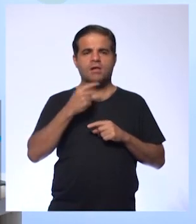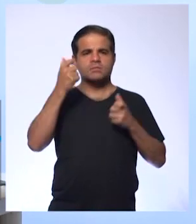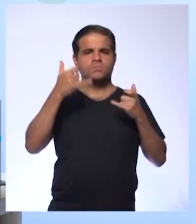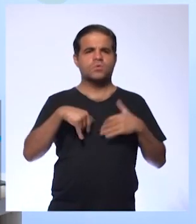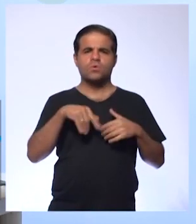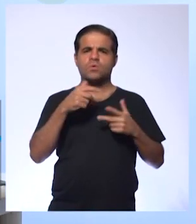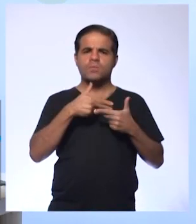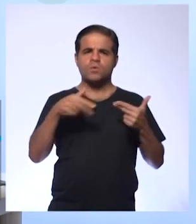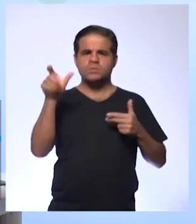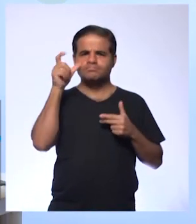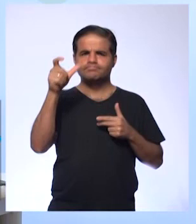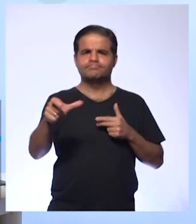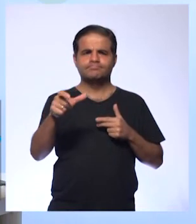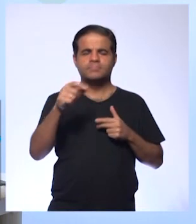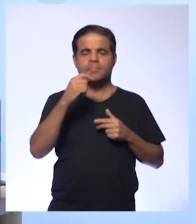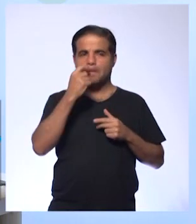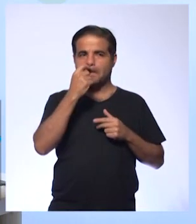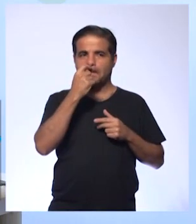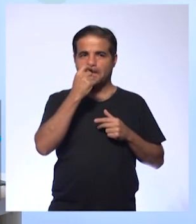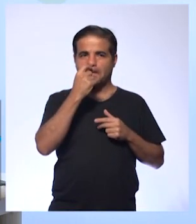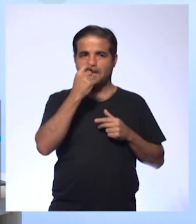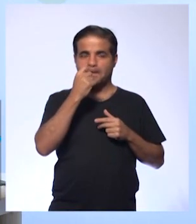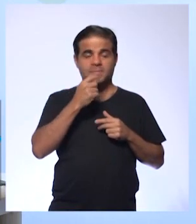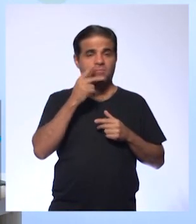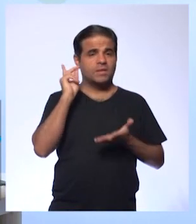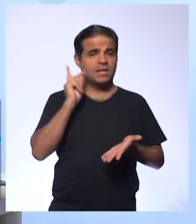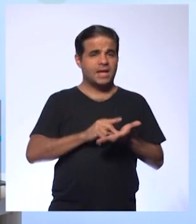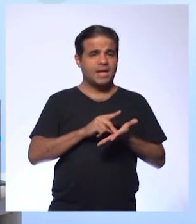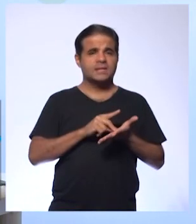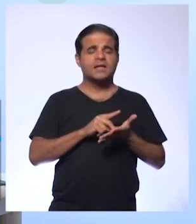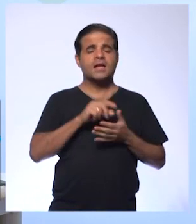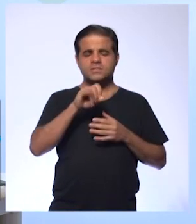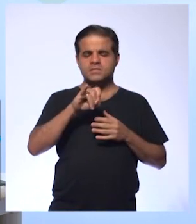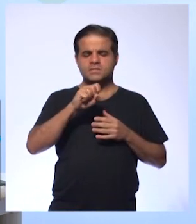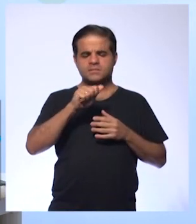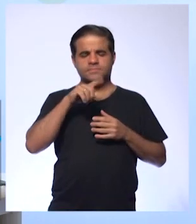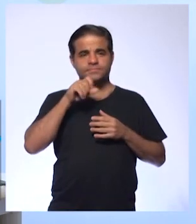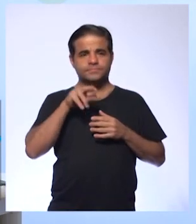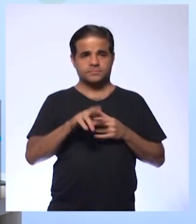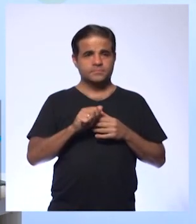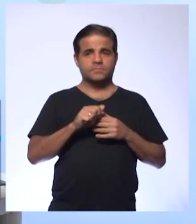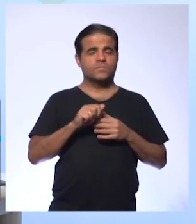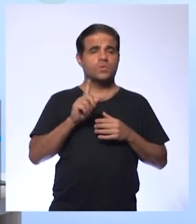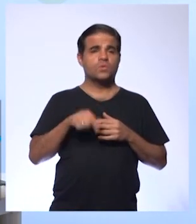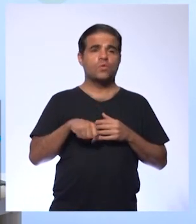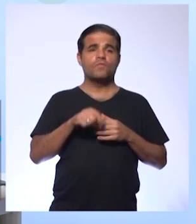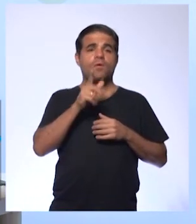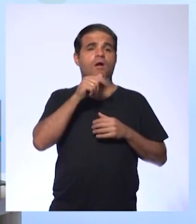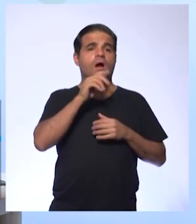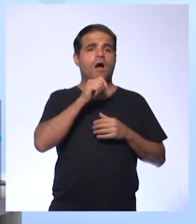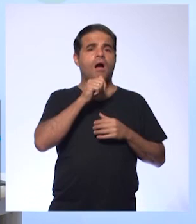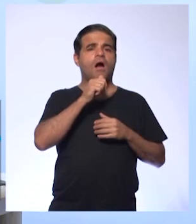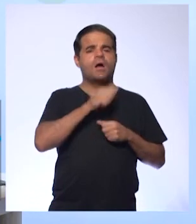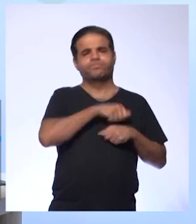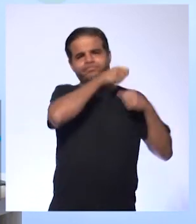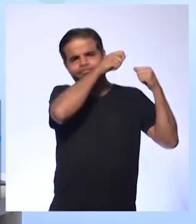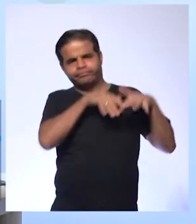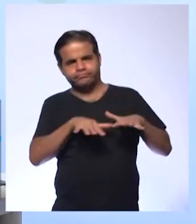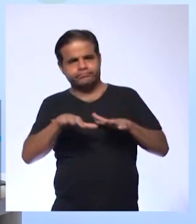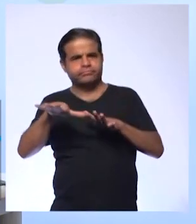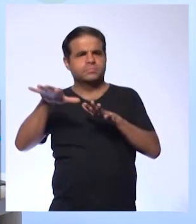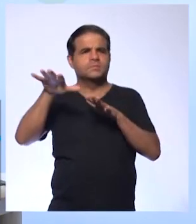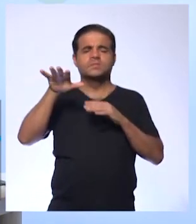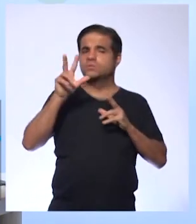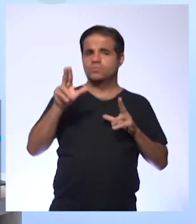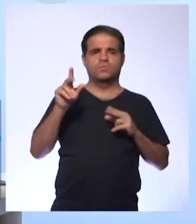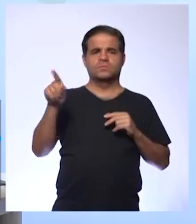negócio interessante. Só que, assim, na realidade, Isadora, não foi um tsunami nessas